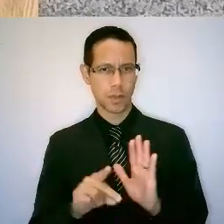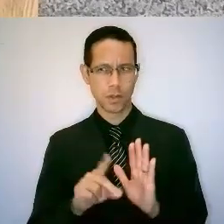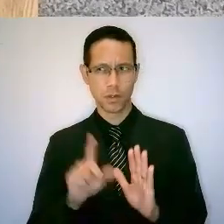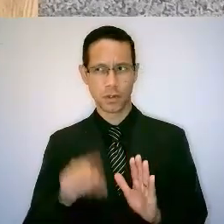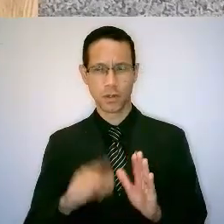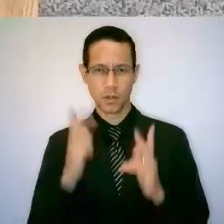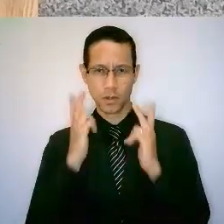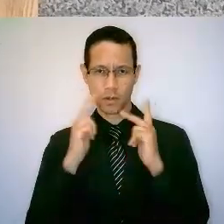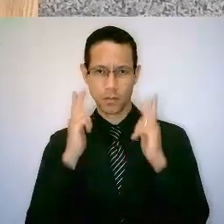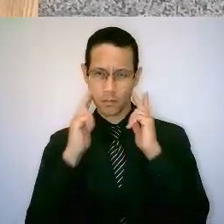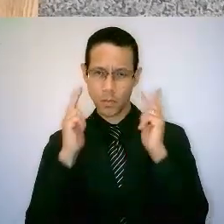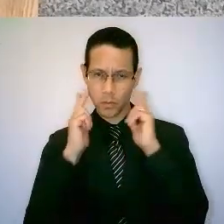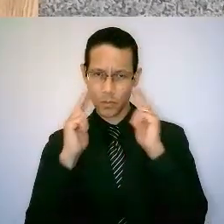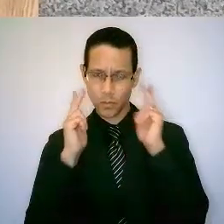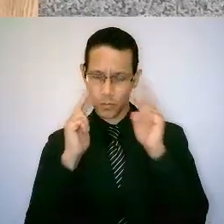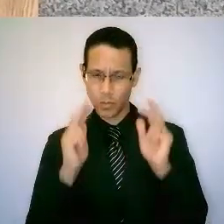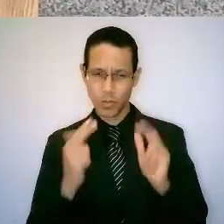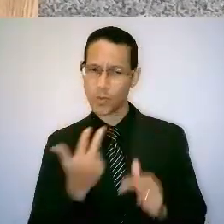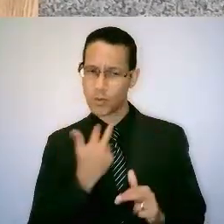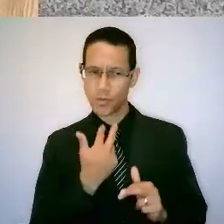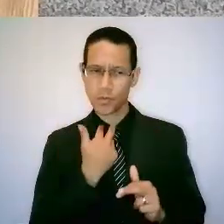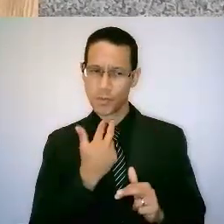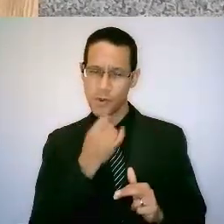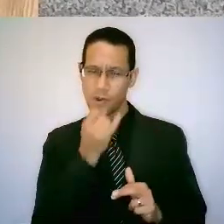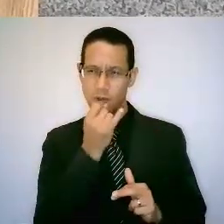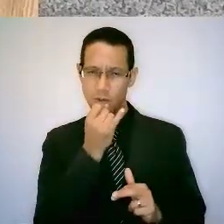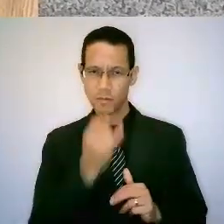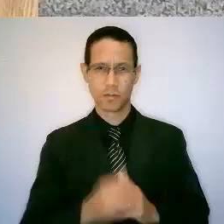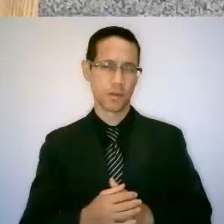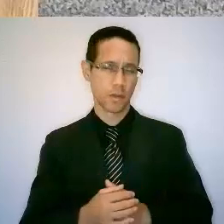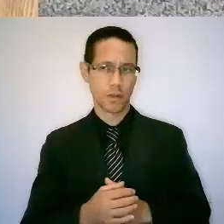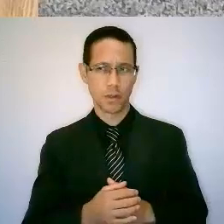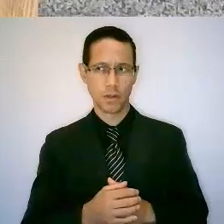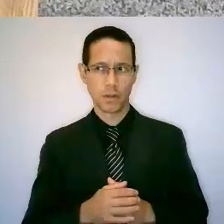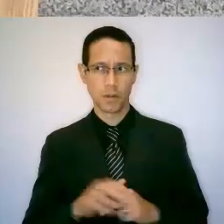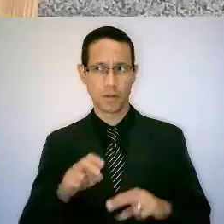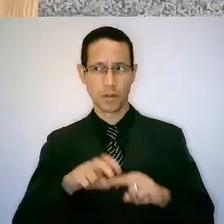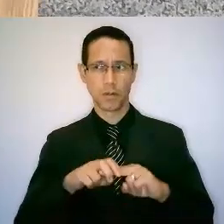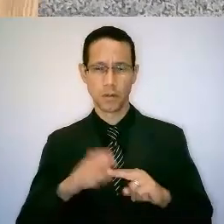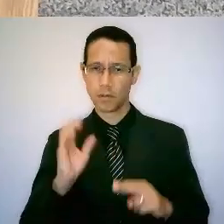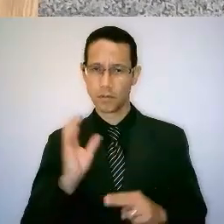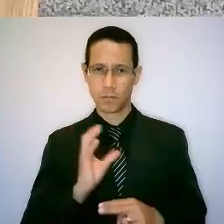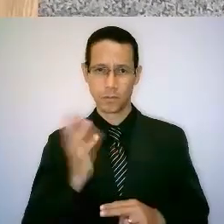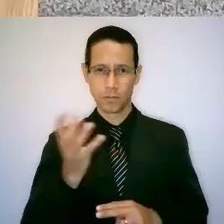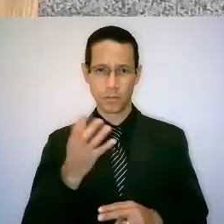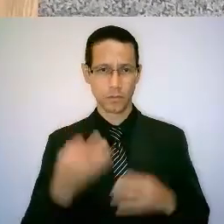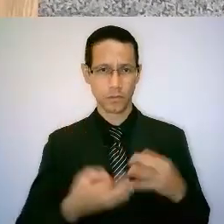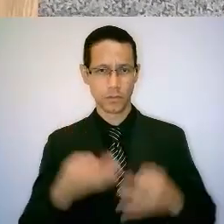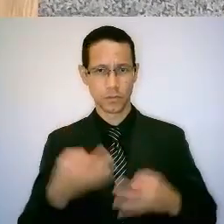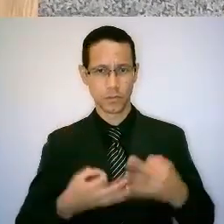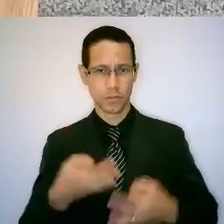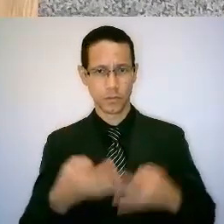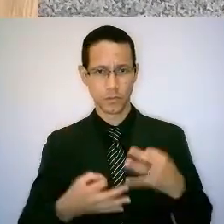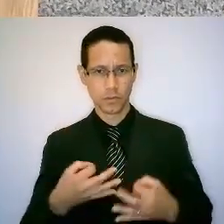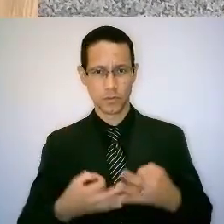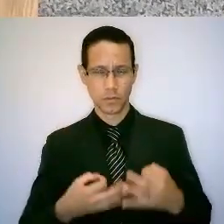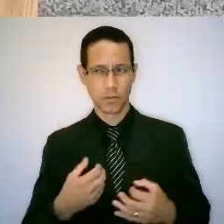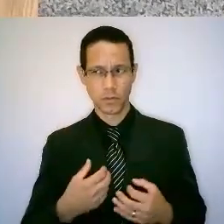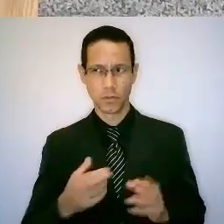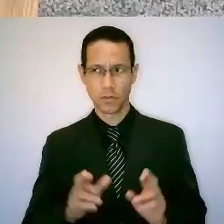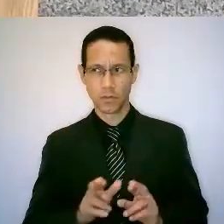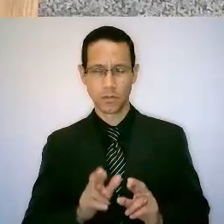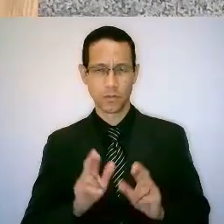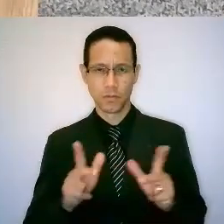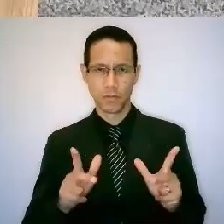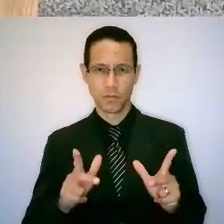ela não pode servir como uma causa uma circunstância judicial como um plus como algo diferente é o próprio